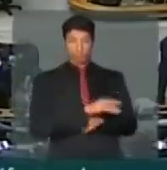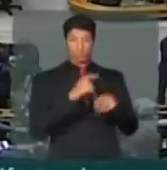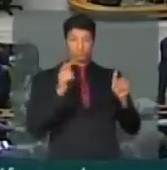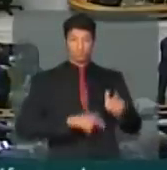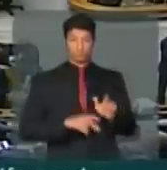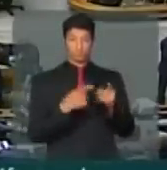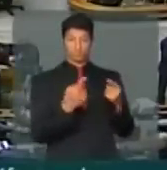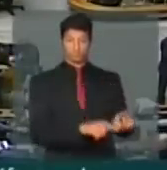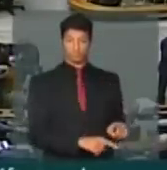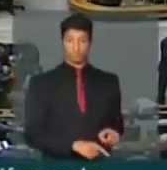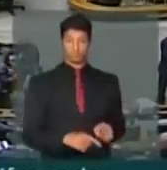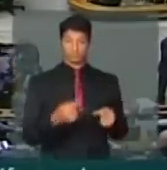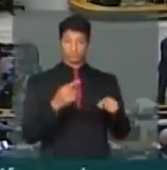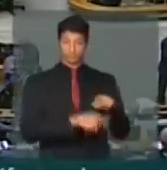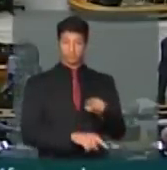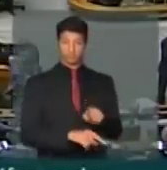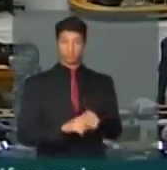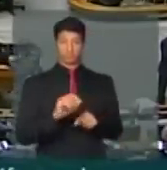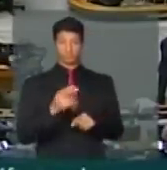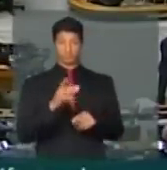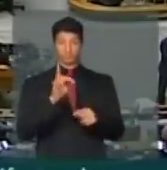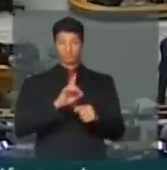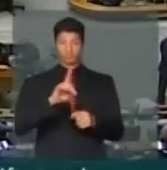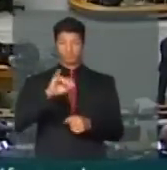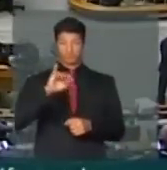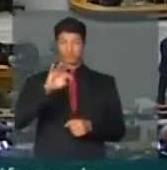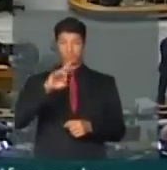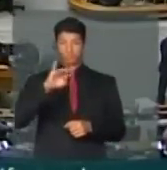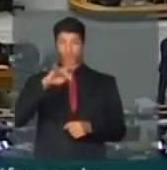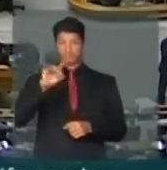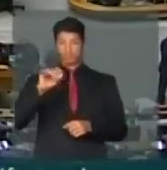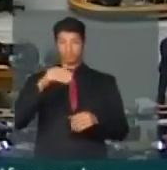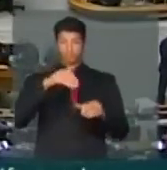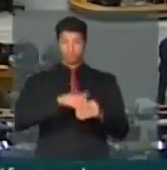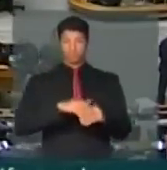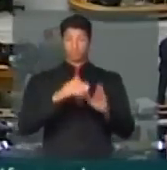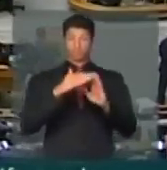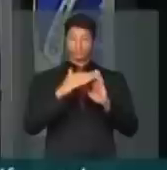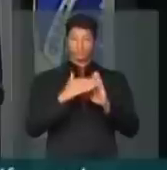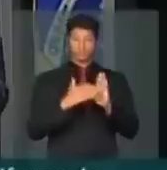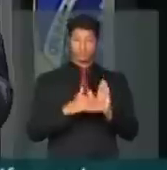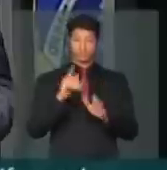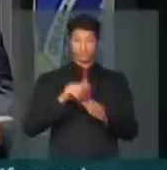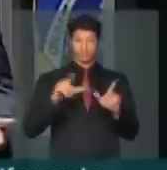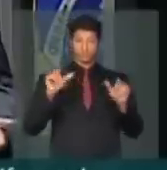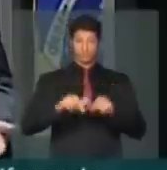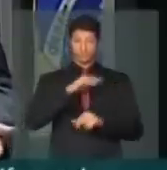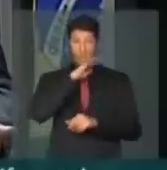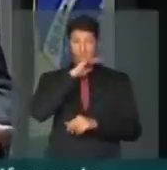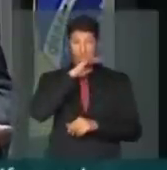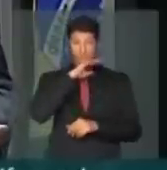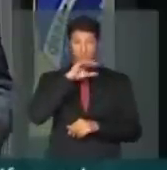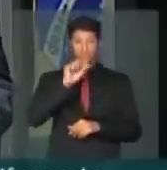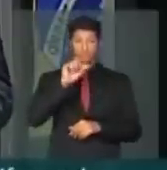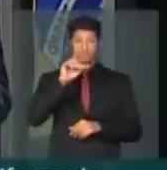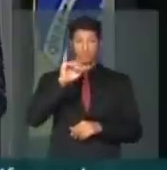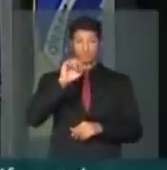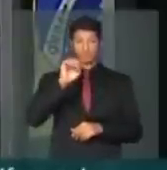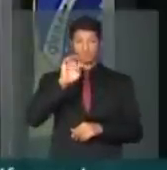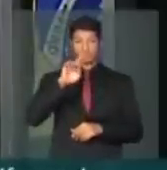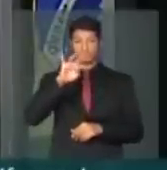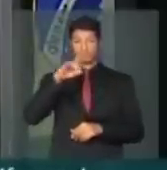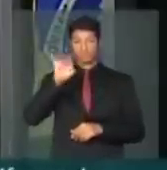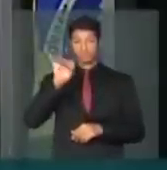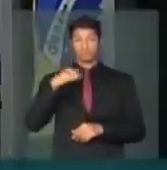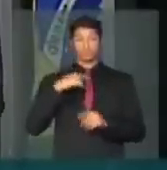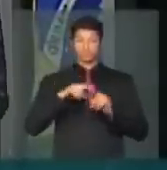oposição, oposição ao distritão. O voto em lista é menos ruim que o distritão, mas